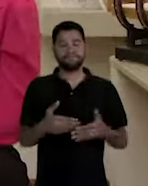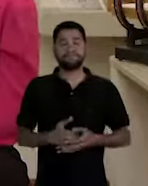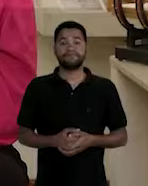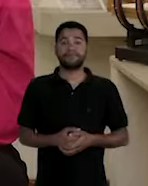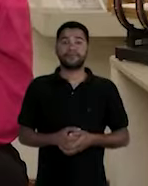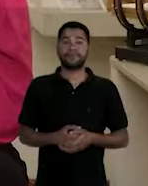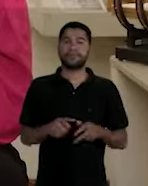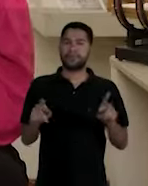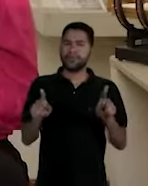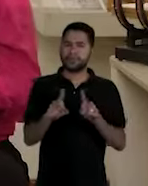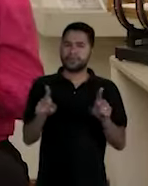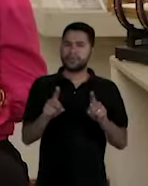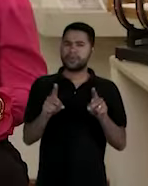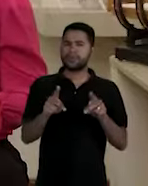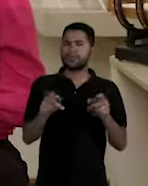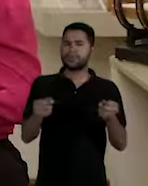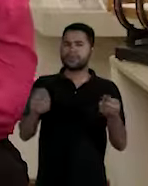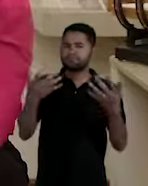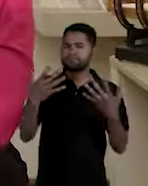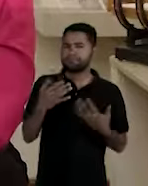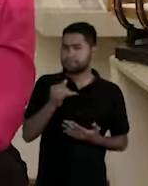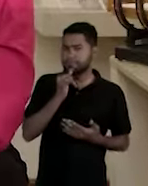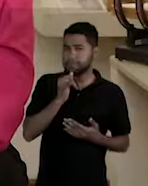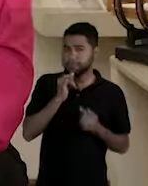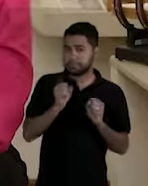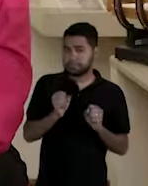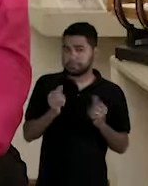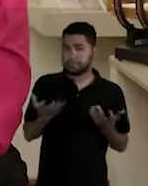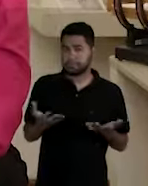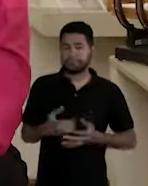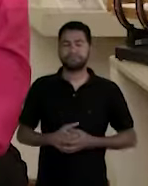Professor, pode nos exemplificar?